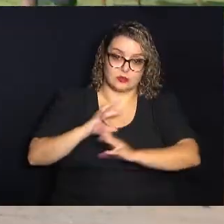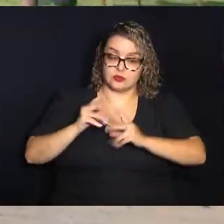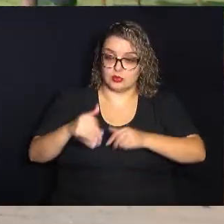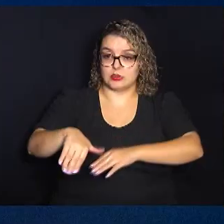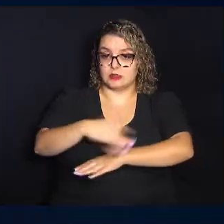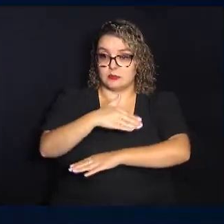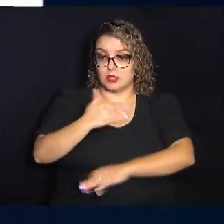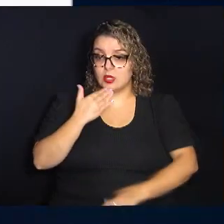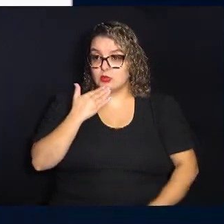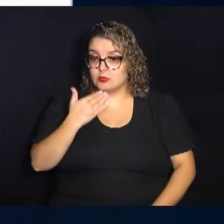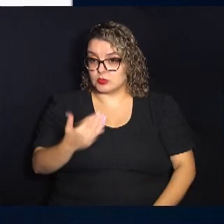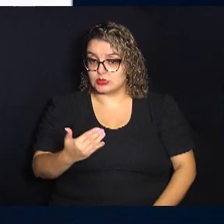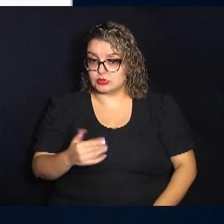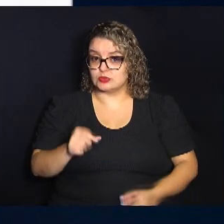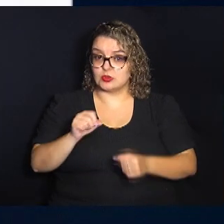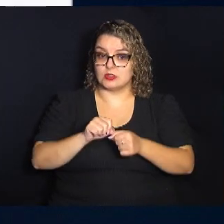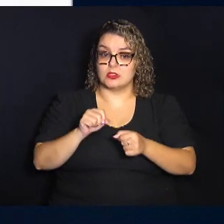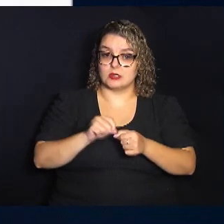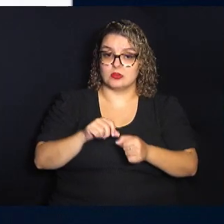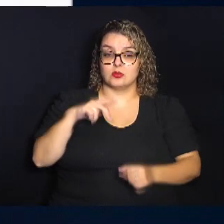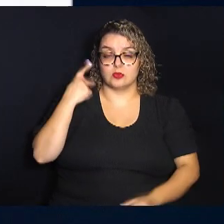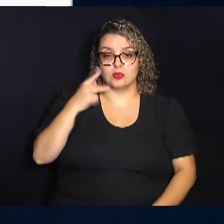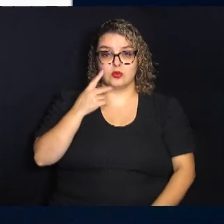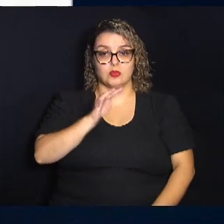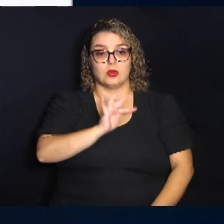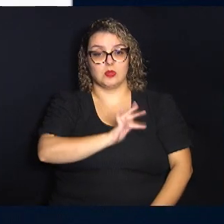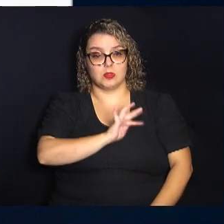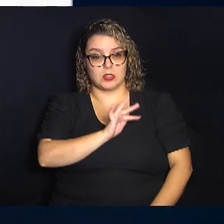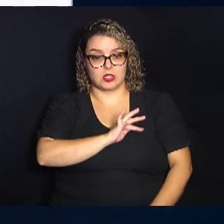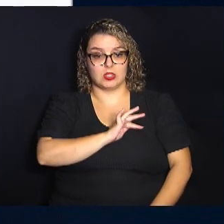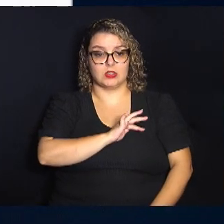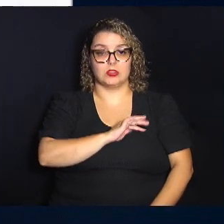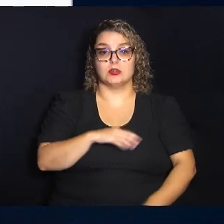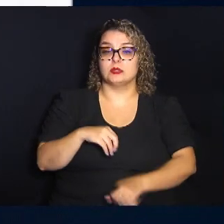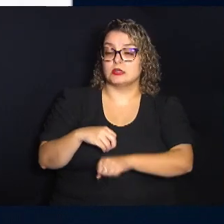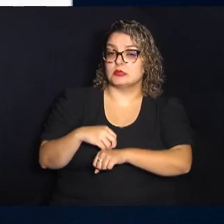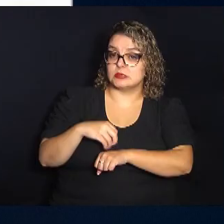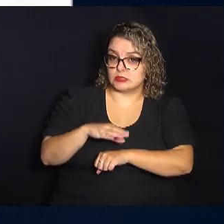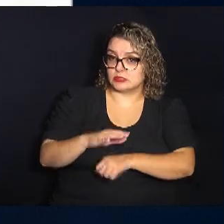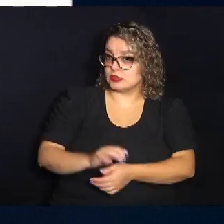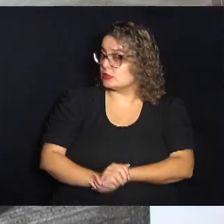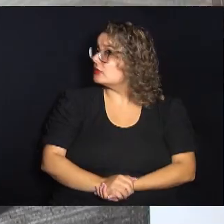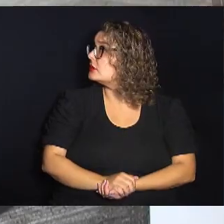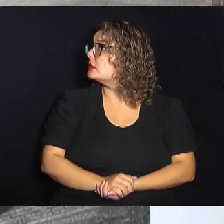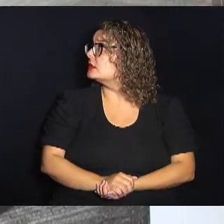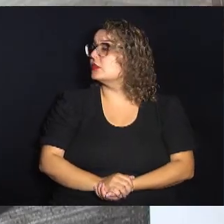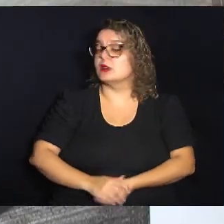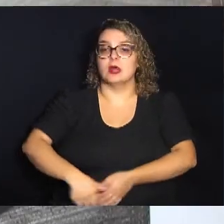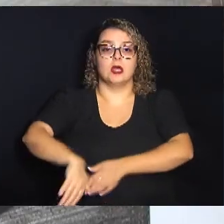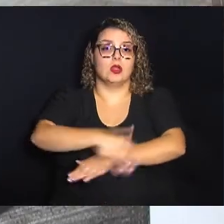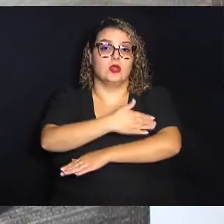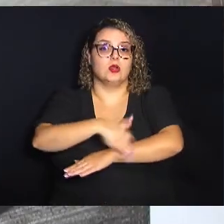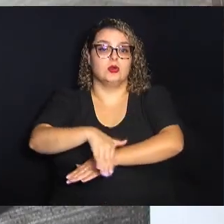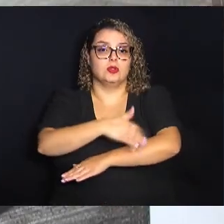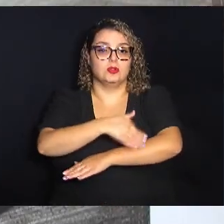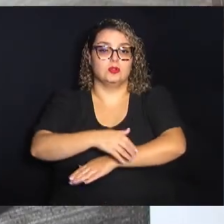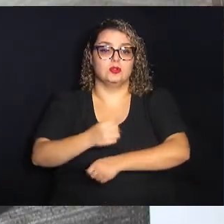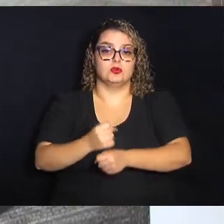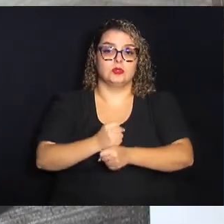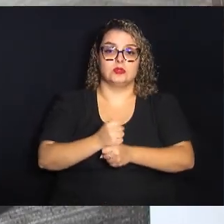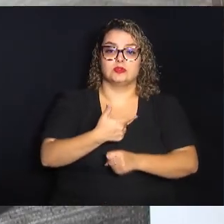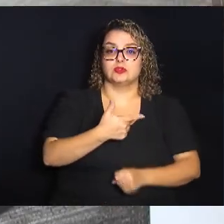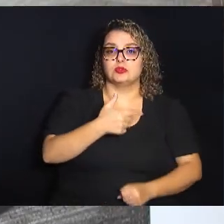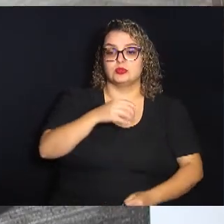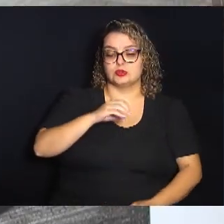extensão da rua. A solicitação foi feita pelo vereador Fernando Mendes através dessa indicação. Essa rua ela foi nominada exatamente no